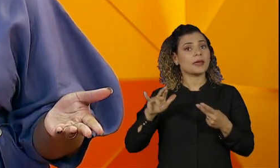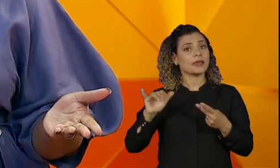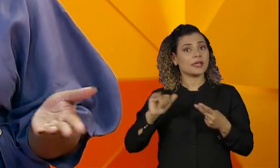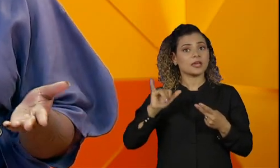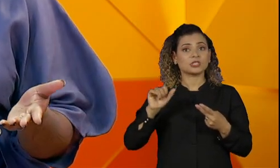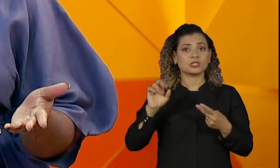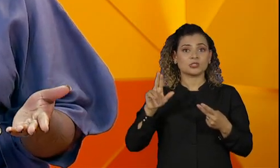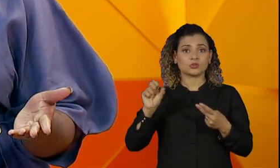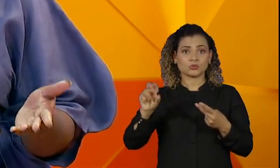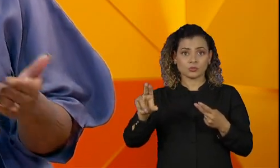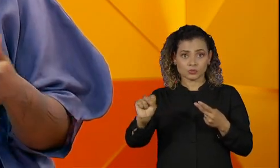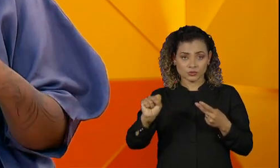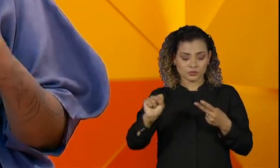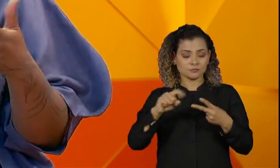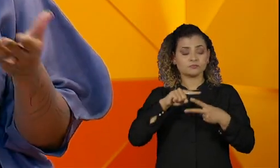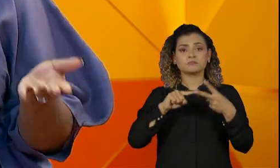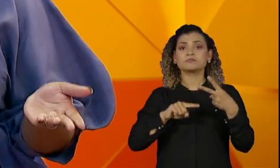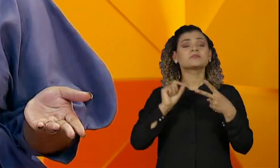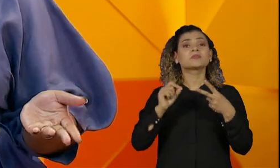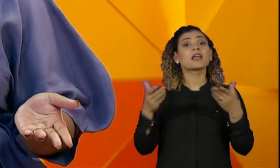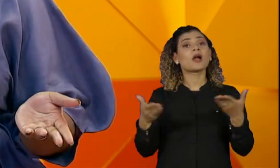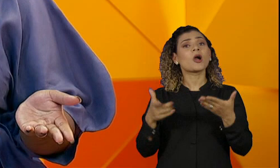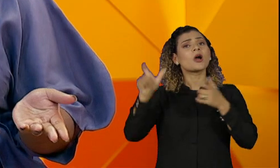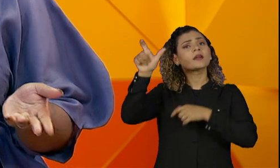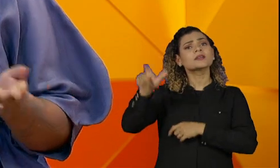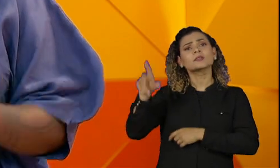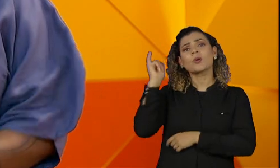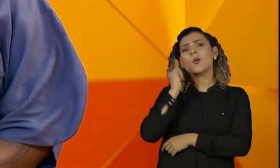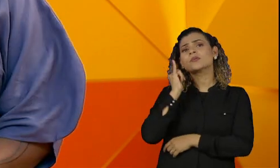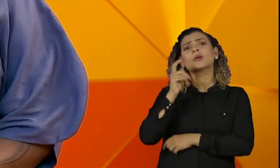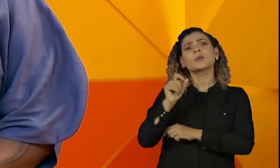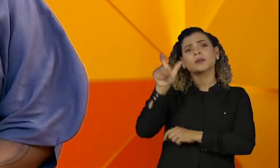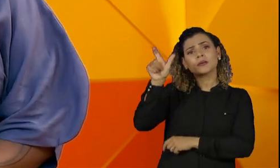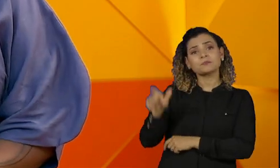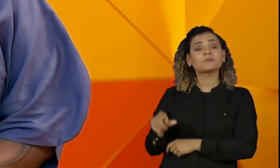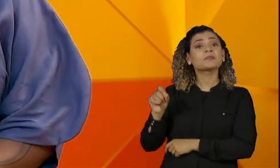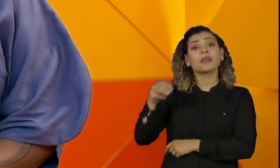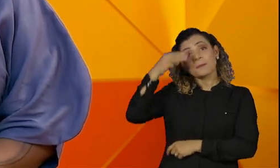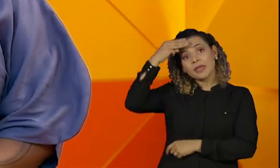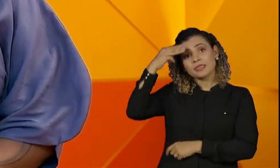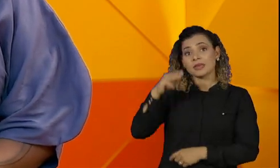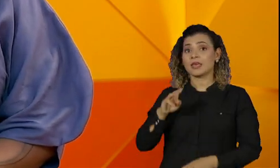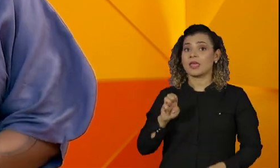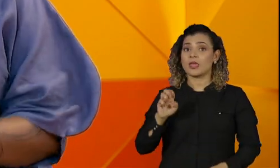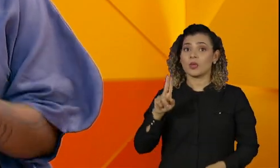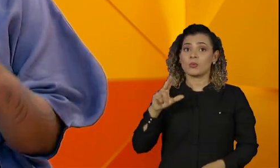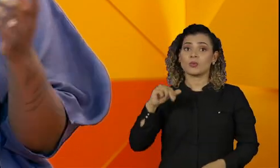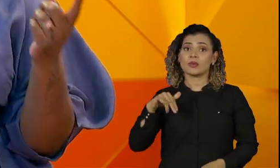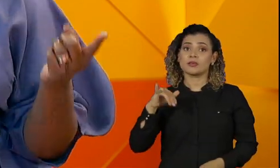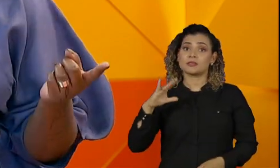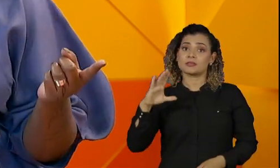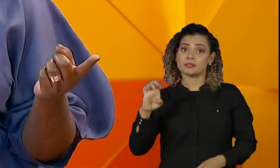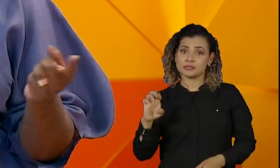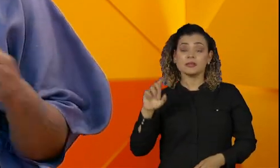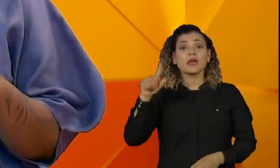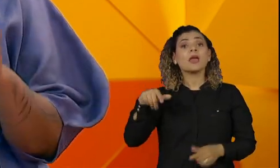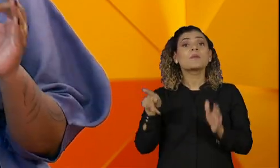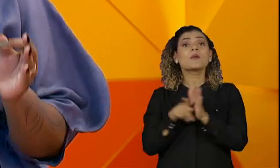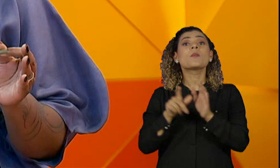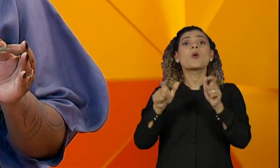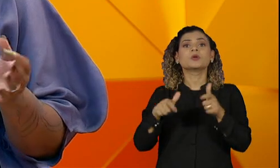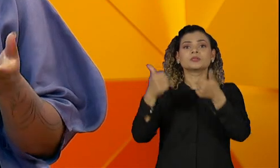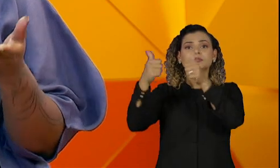um pouco a história de Madrinha Eunice. A estátua fica no bairro da Liberdade e, para quem não sabe,